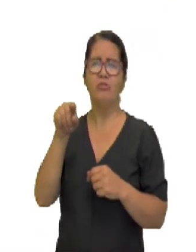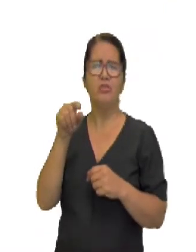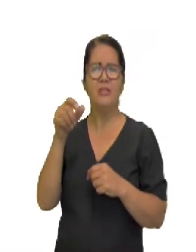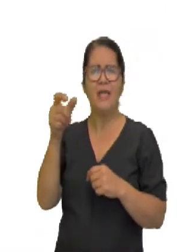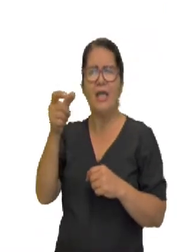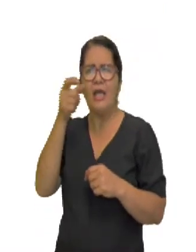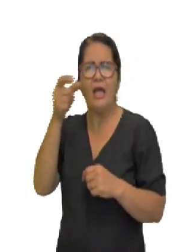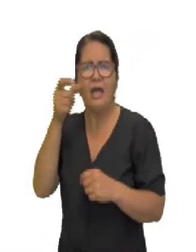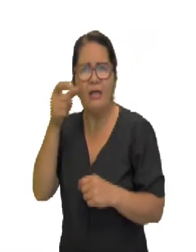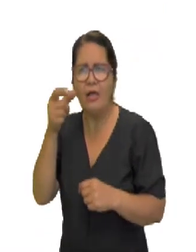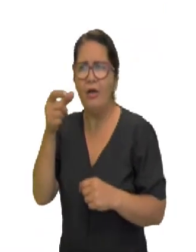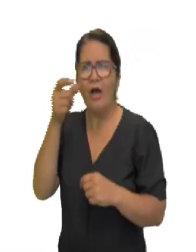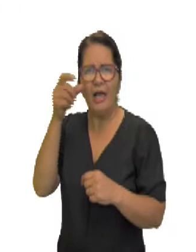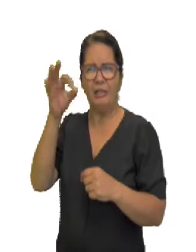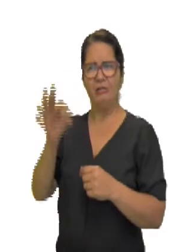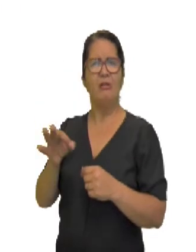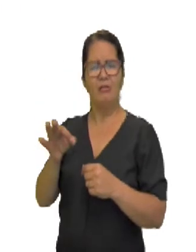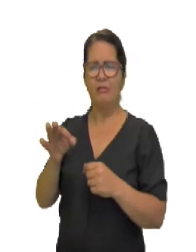Classe